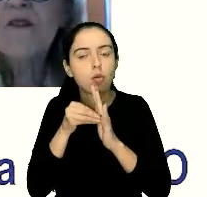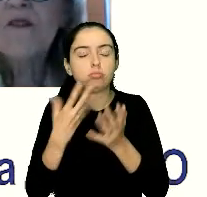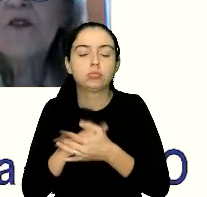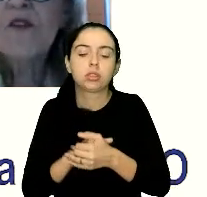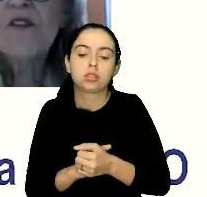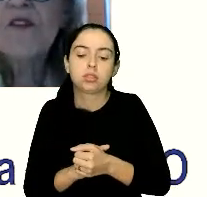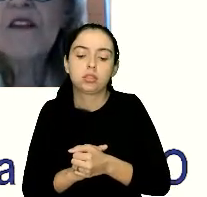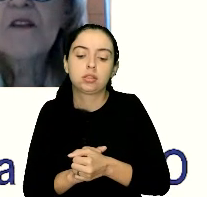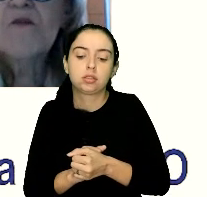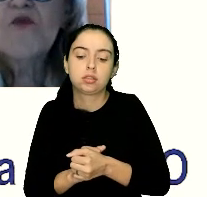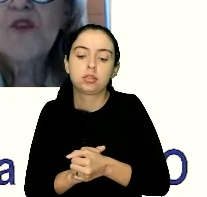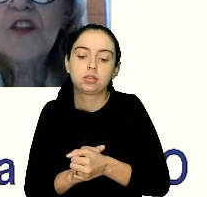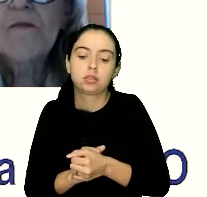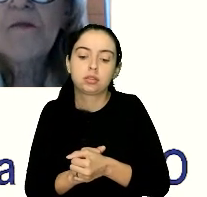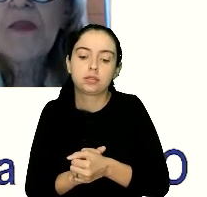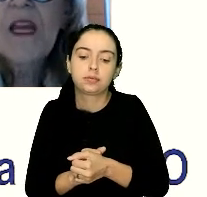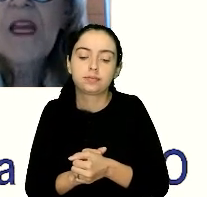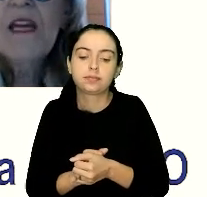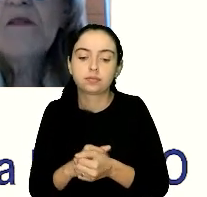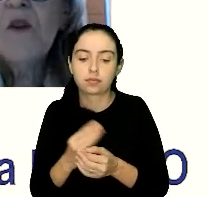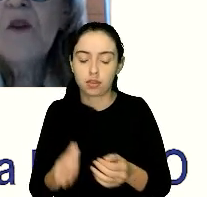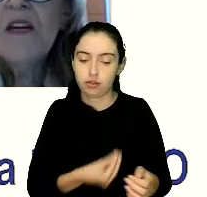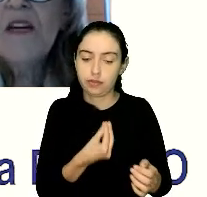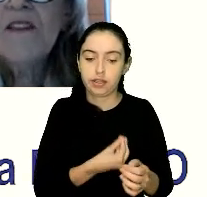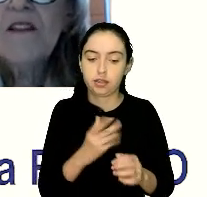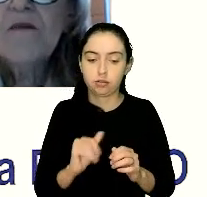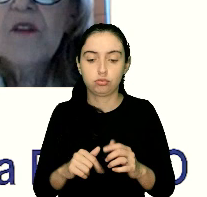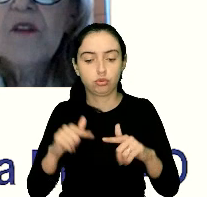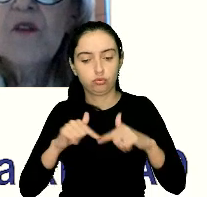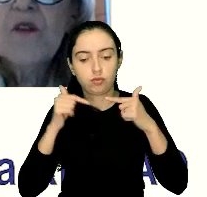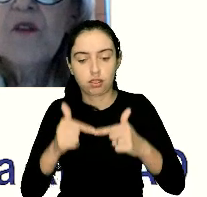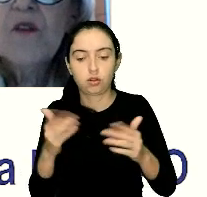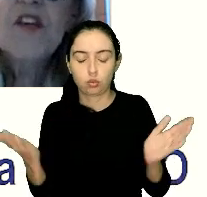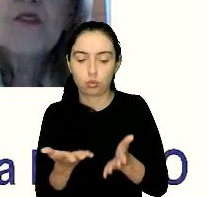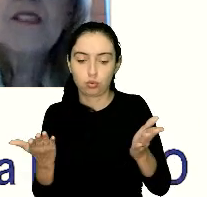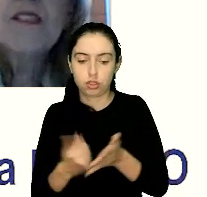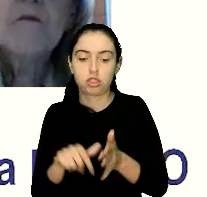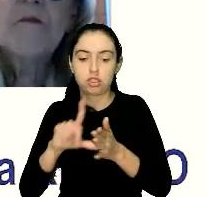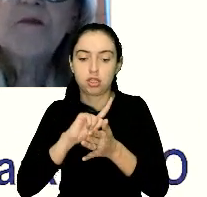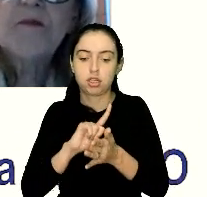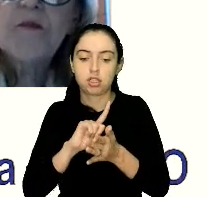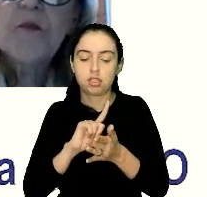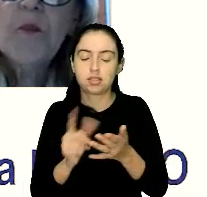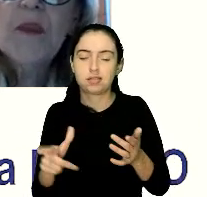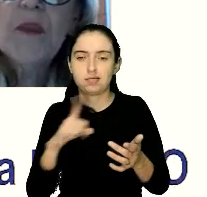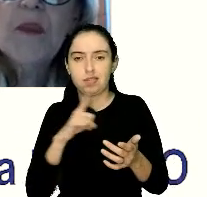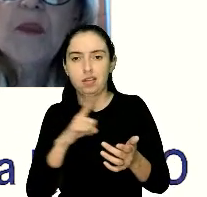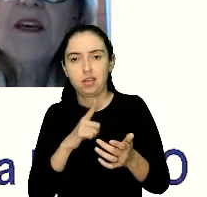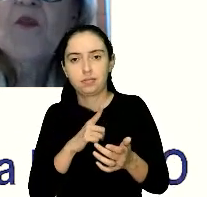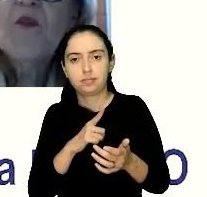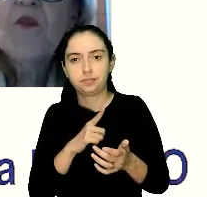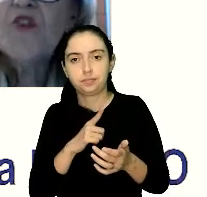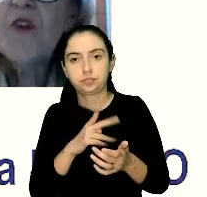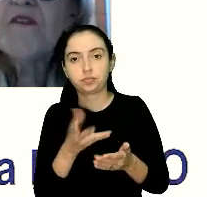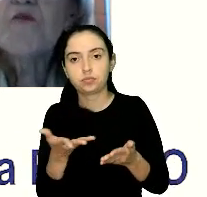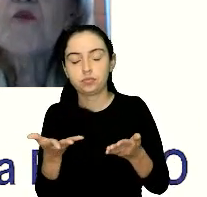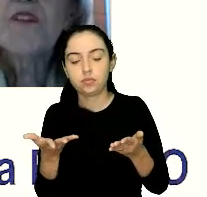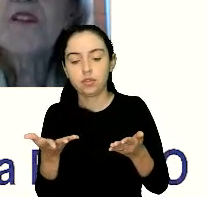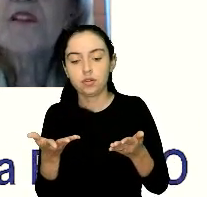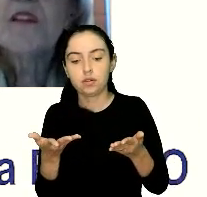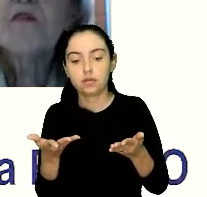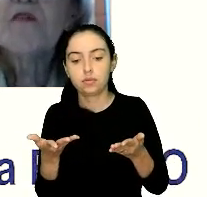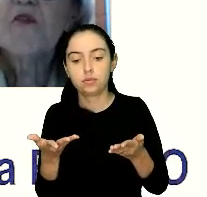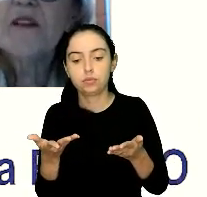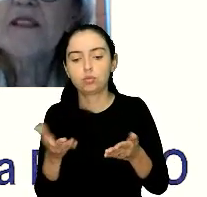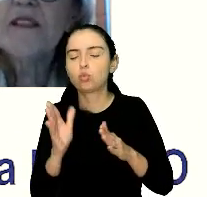com essa situação que nós enfrentamos hoje. Então, antes, nós tínhamos assim, onde